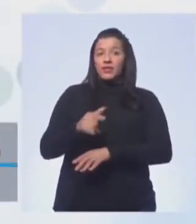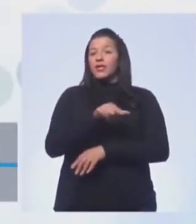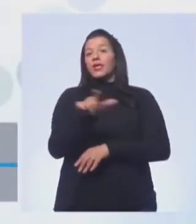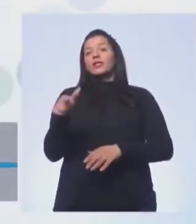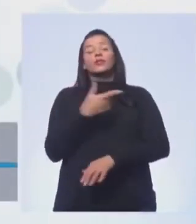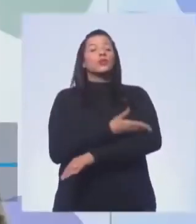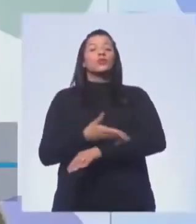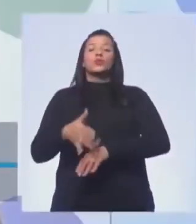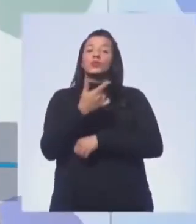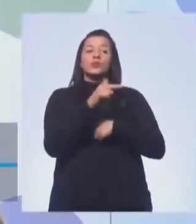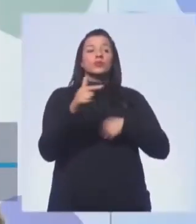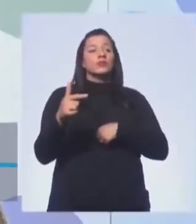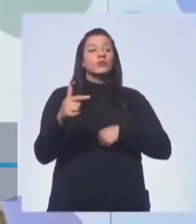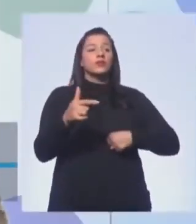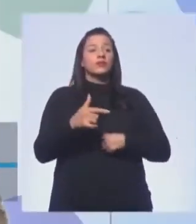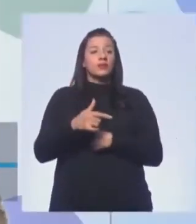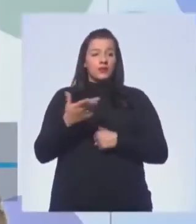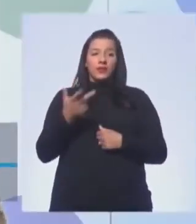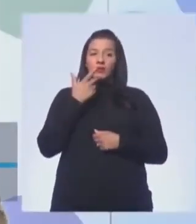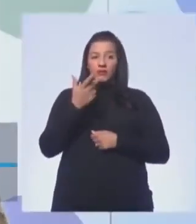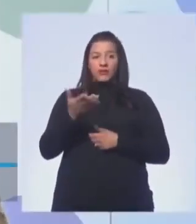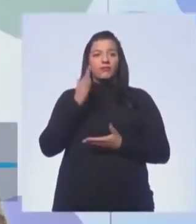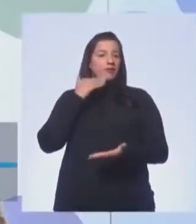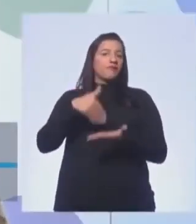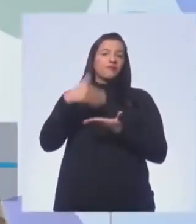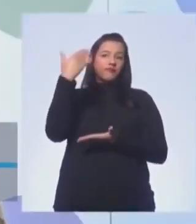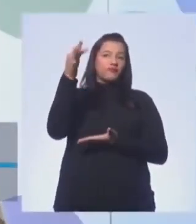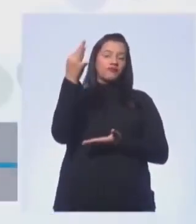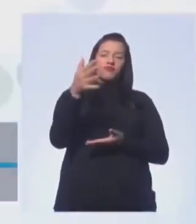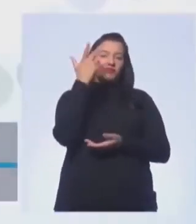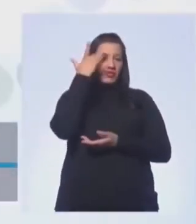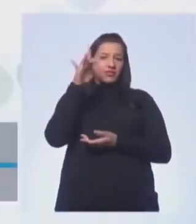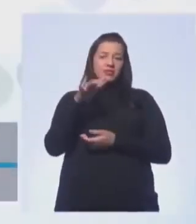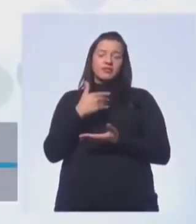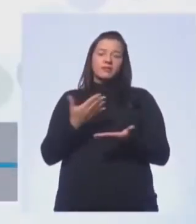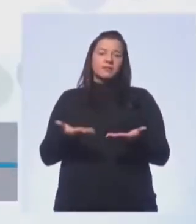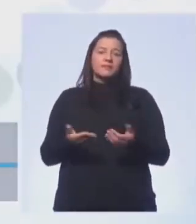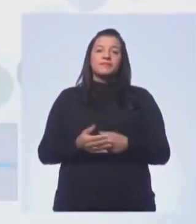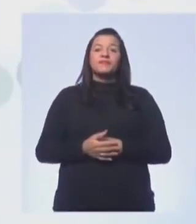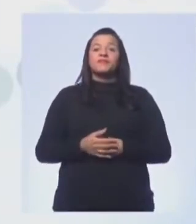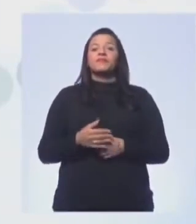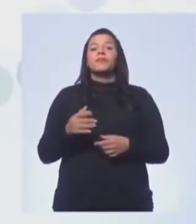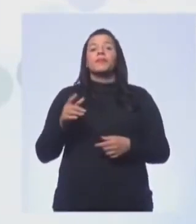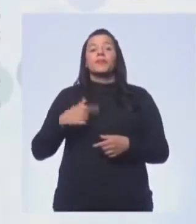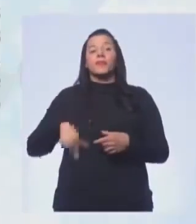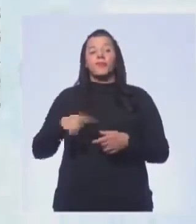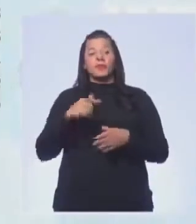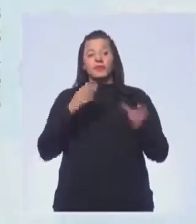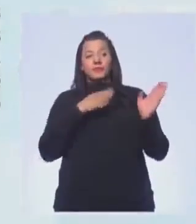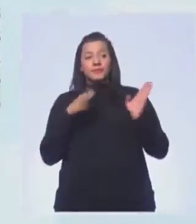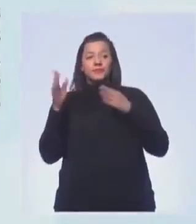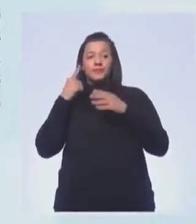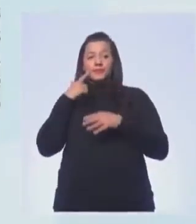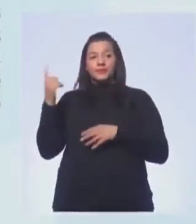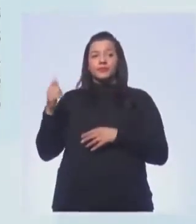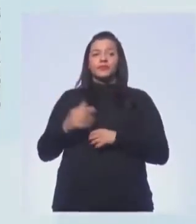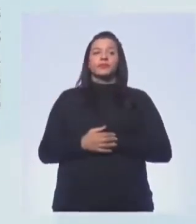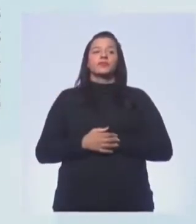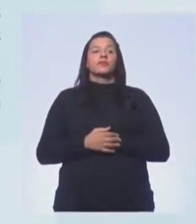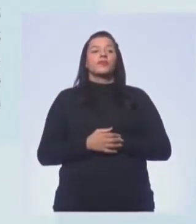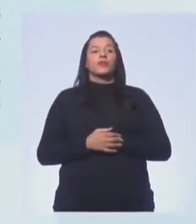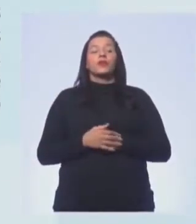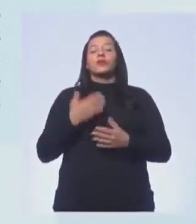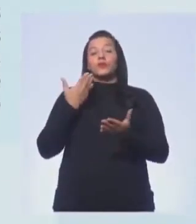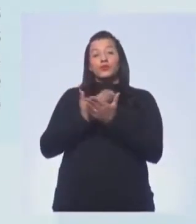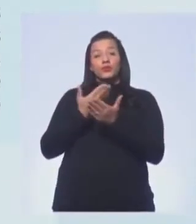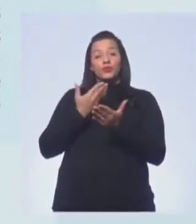Eles não vão nem saber que existia isso, eu acredito, né? Vamos continuar a leitura aqui, né? Porque eu me empolgo, mas a aula vai passando. Olha lá. O estudo